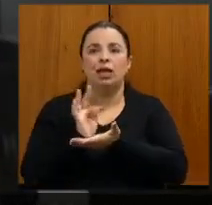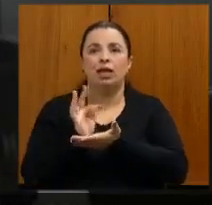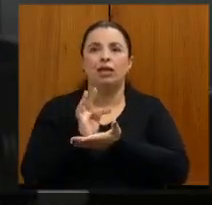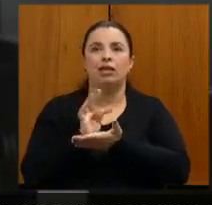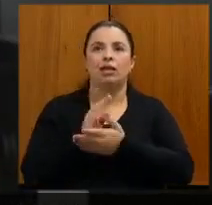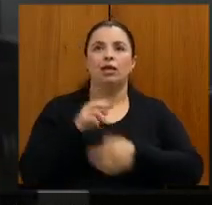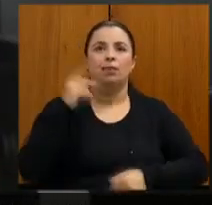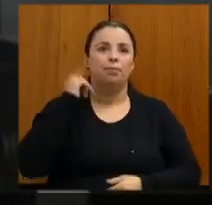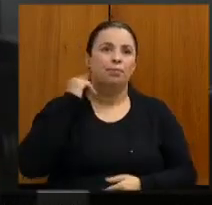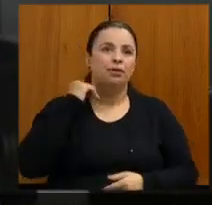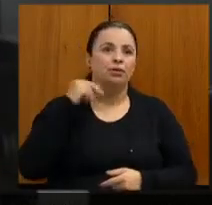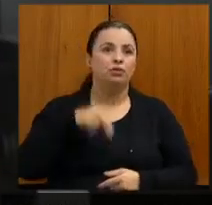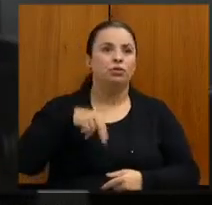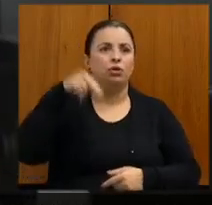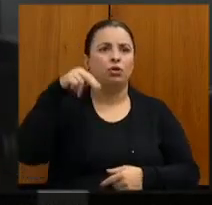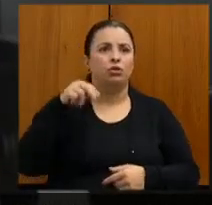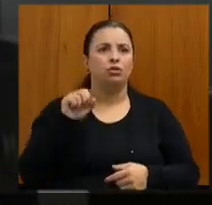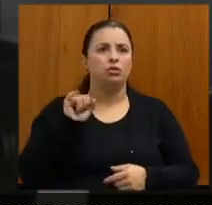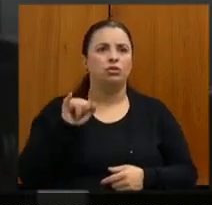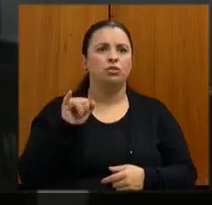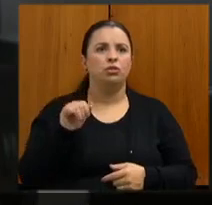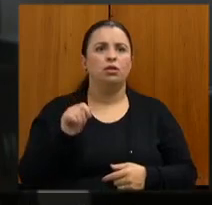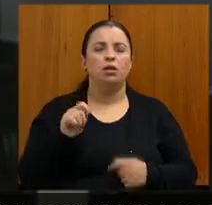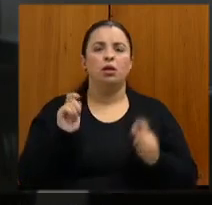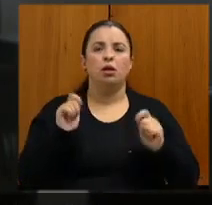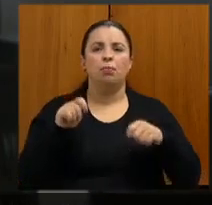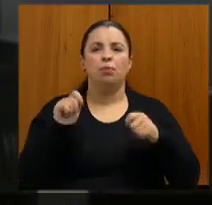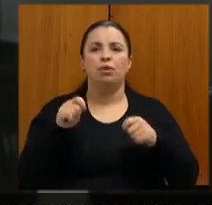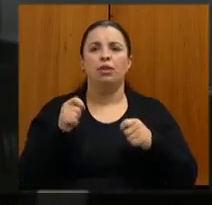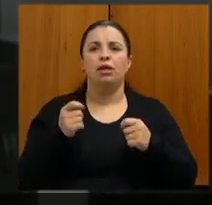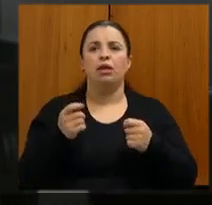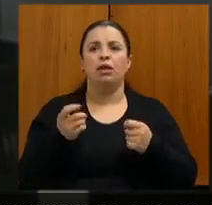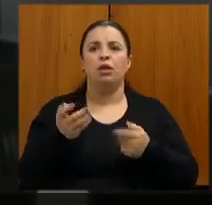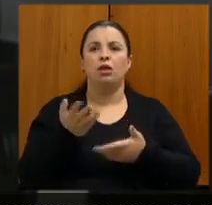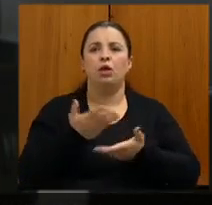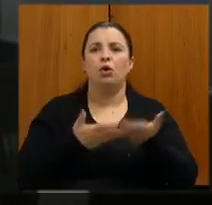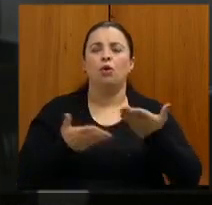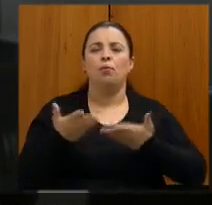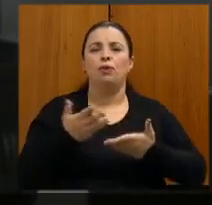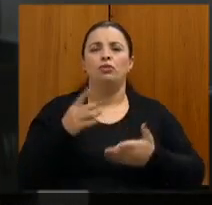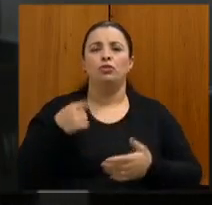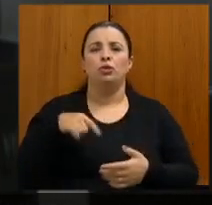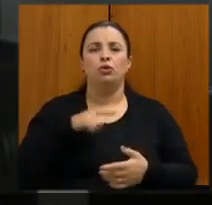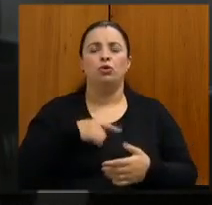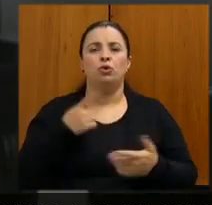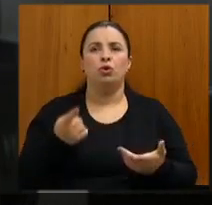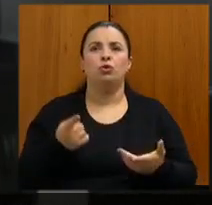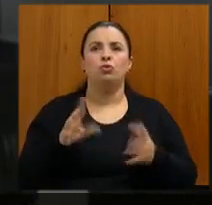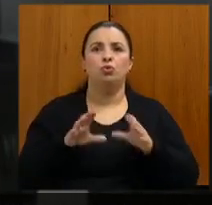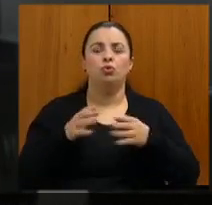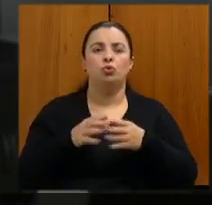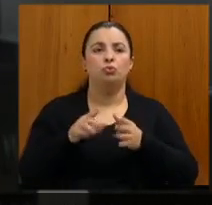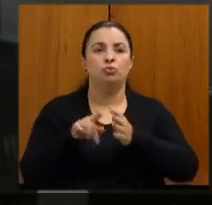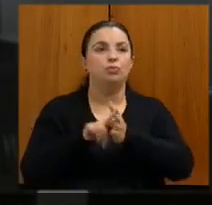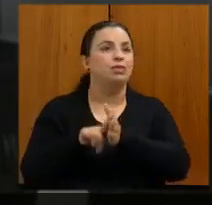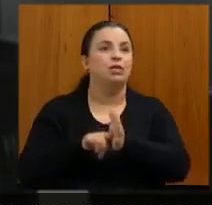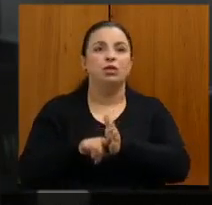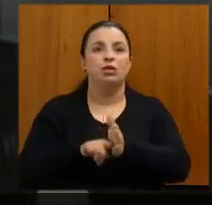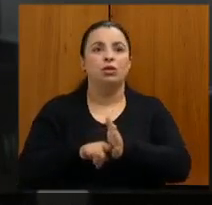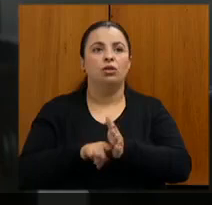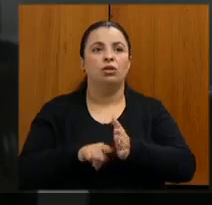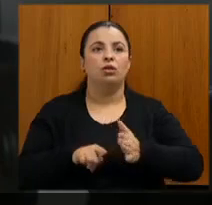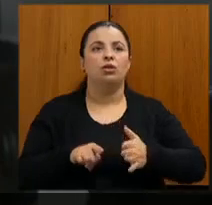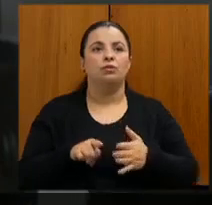mas ela também puder compartilhar com a gente um pouco do que o grupo de pesquisa tá fazendo o diagnóstico que você já